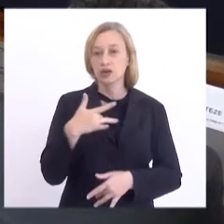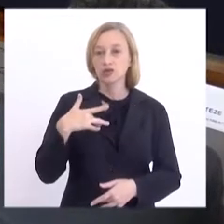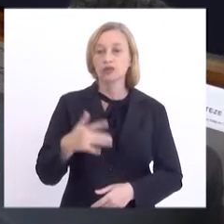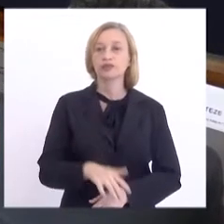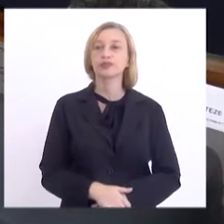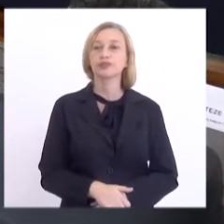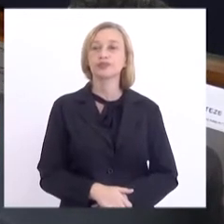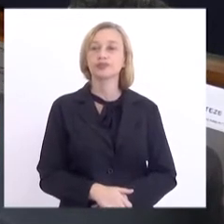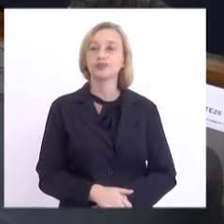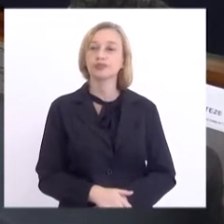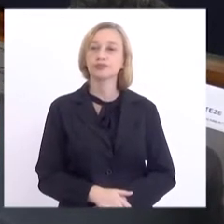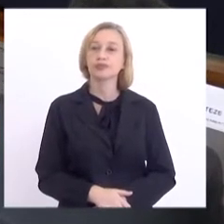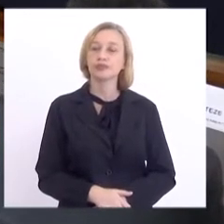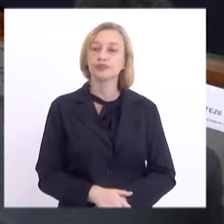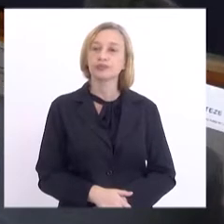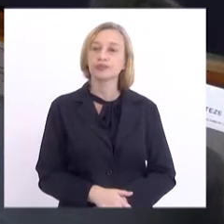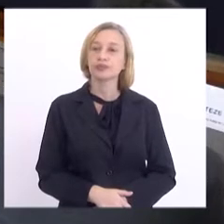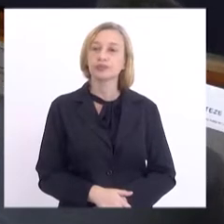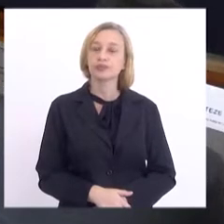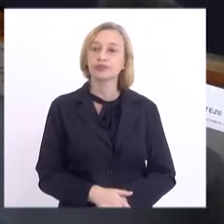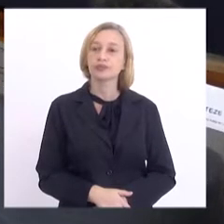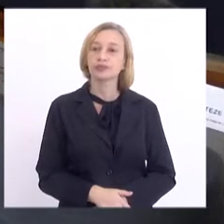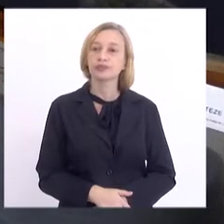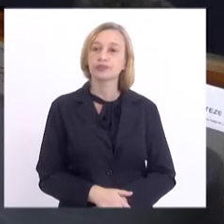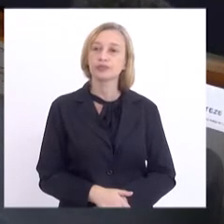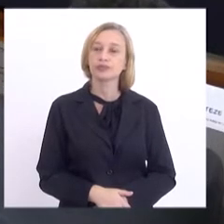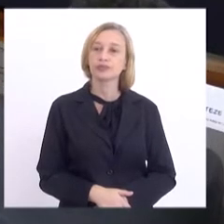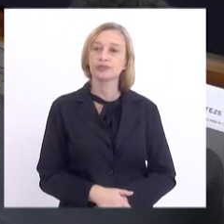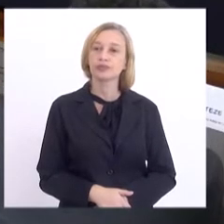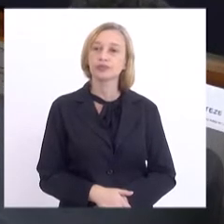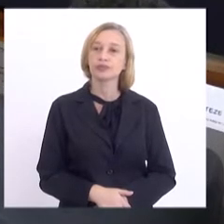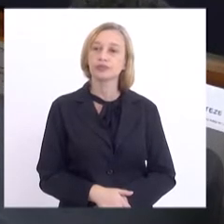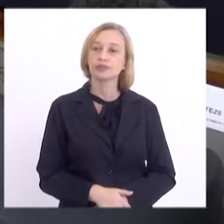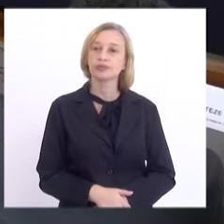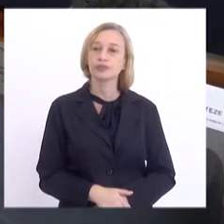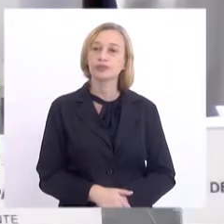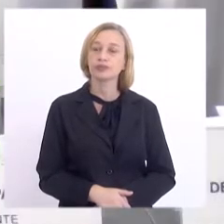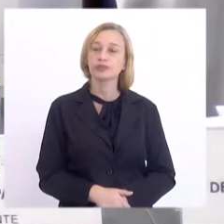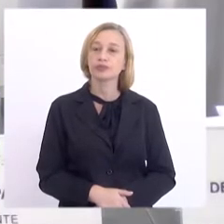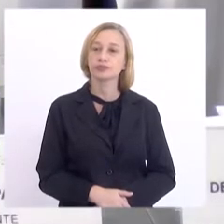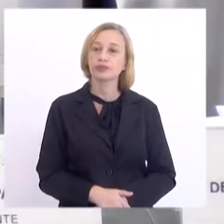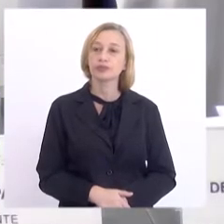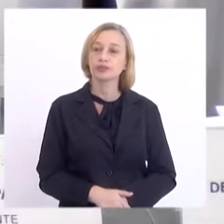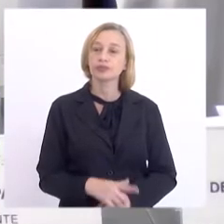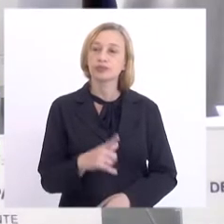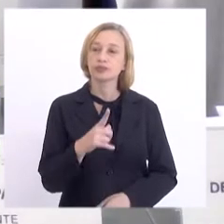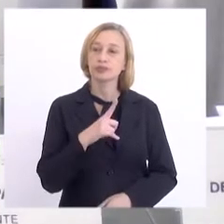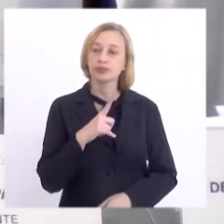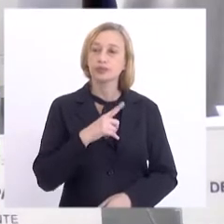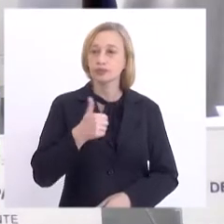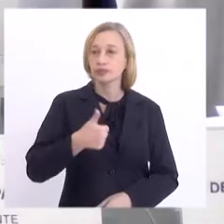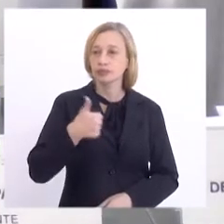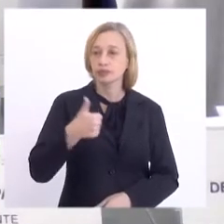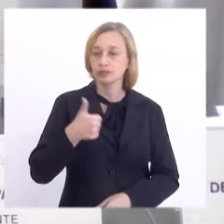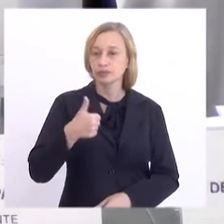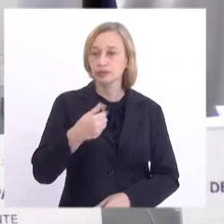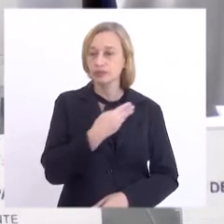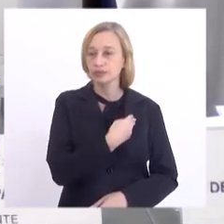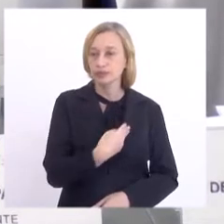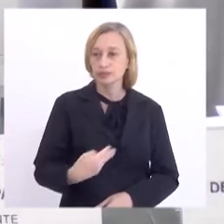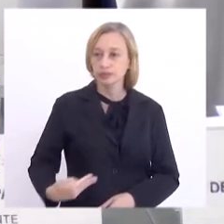que fez com que é E aí se nós tivéssemos o prêmio de primeiro